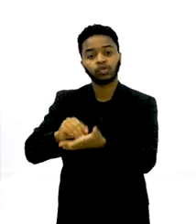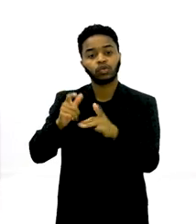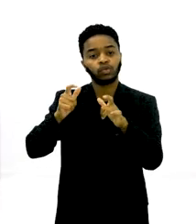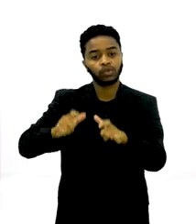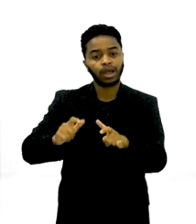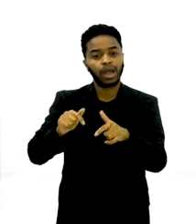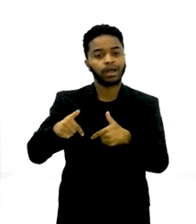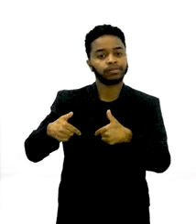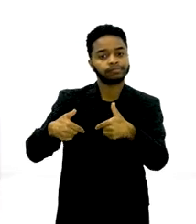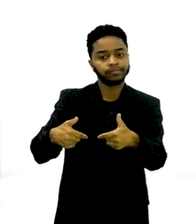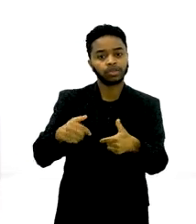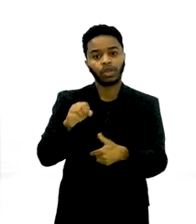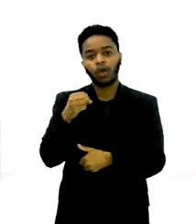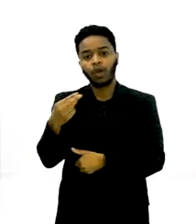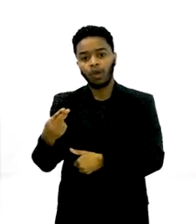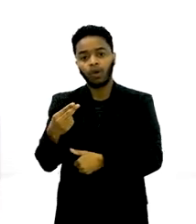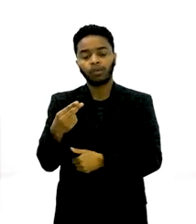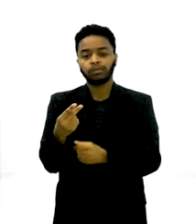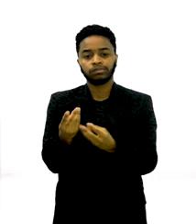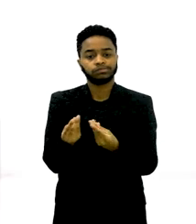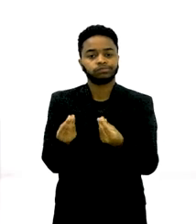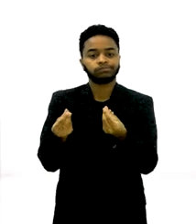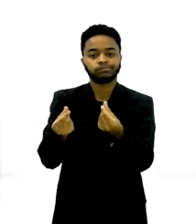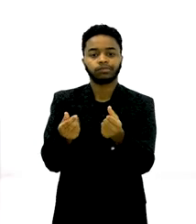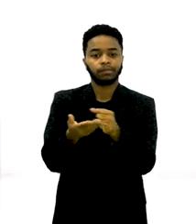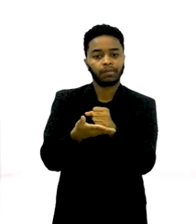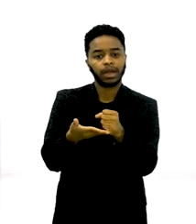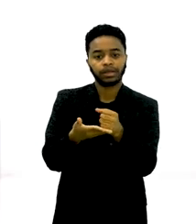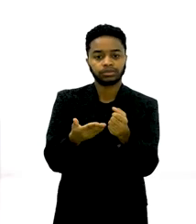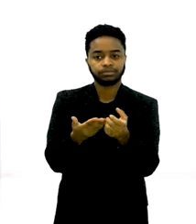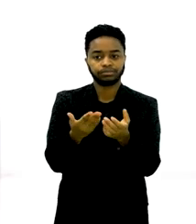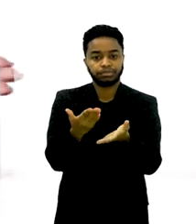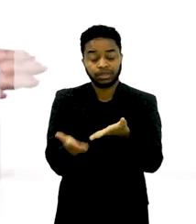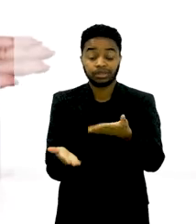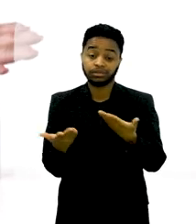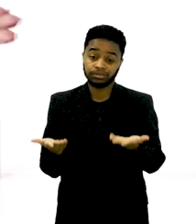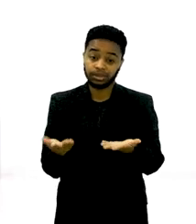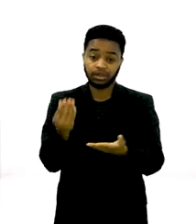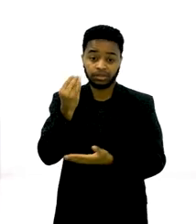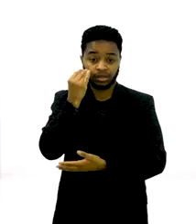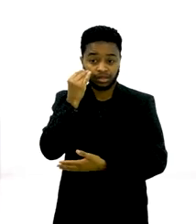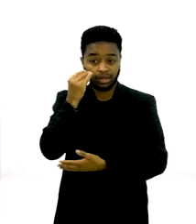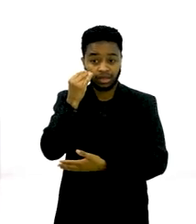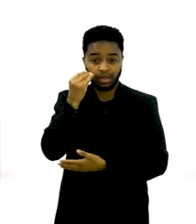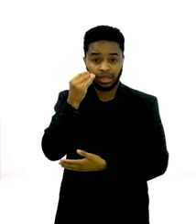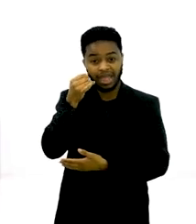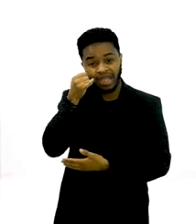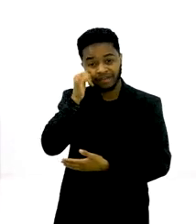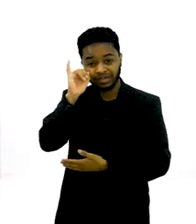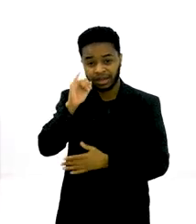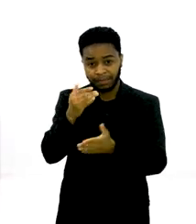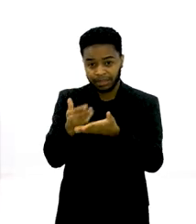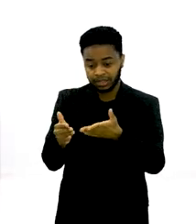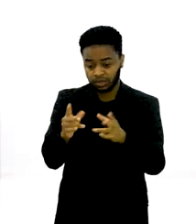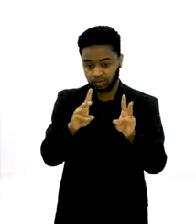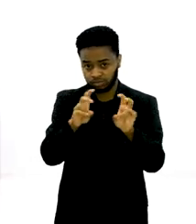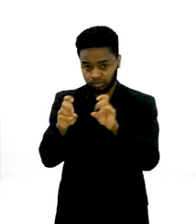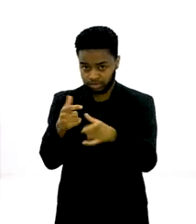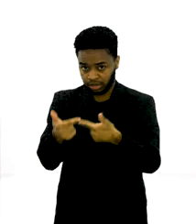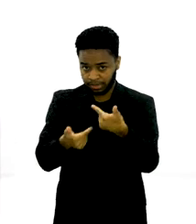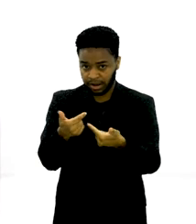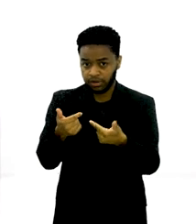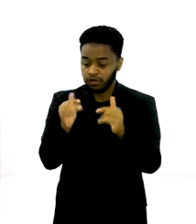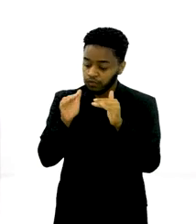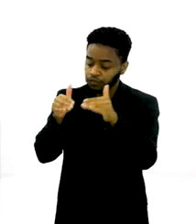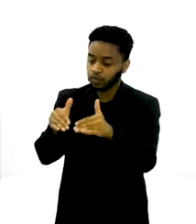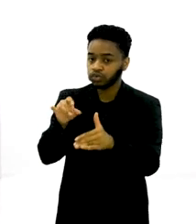de lugares de prática pela perda da Essência enfim para não perder o trabalho que tava iniciado fez o recorte no Recôncavo que